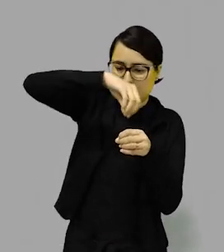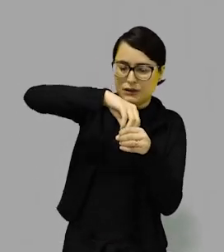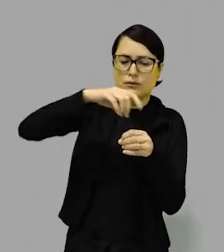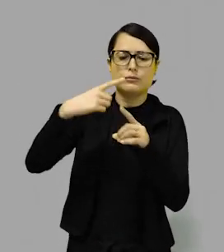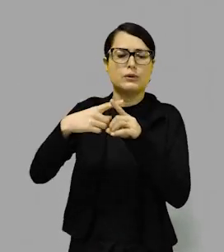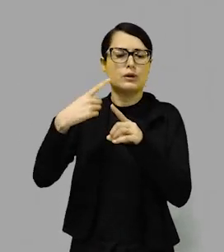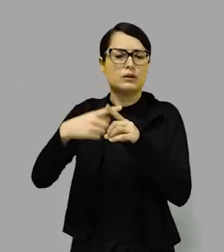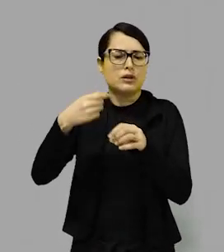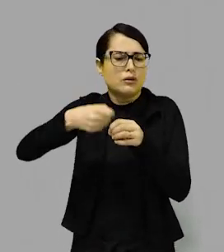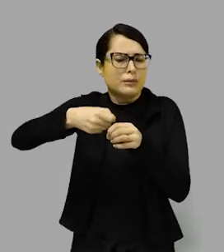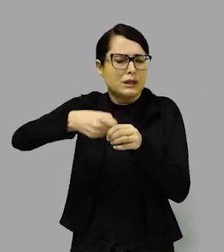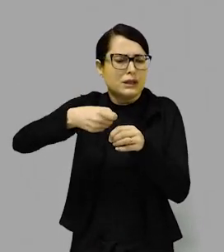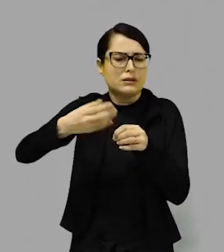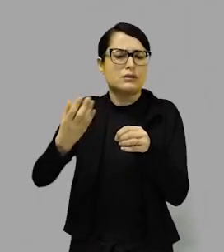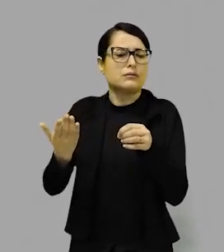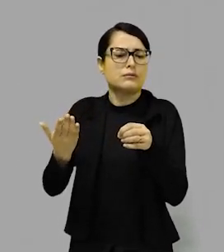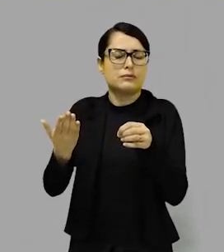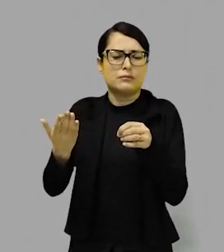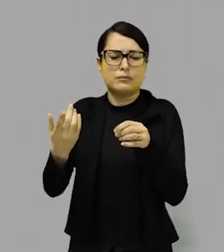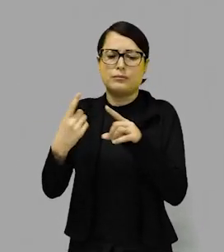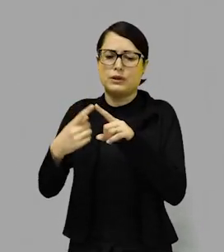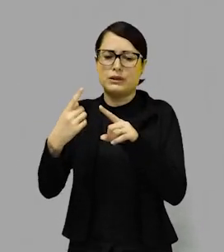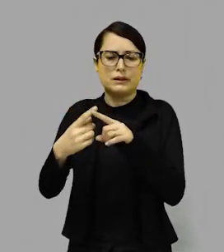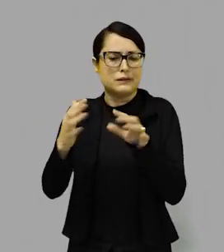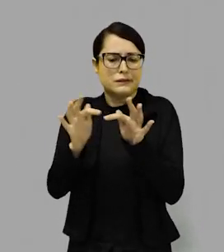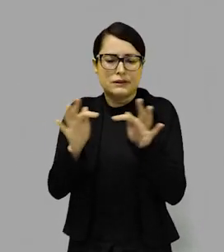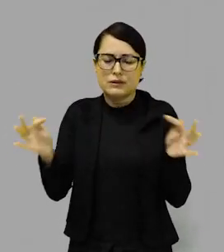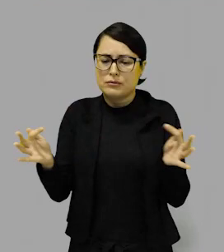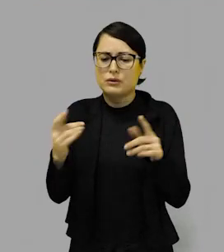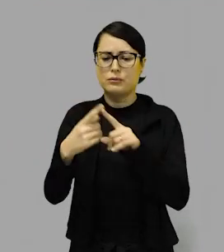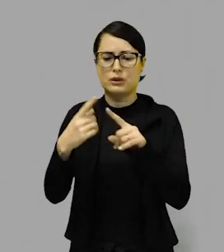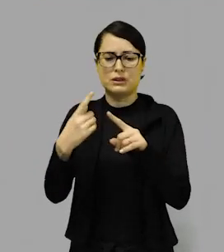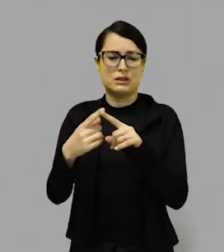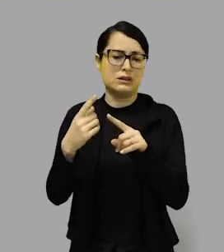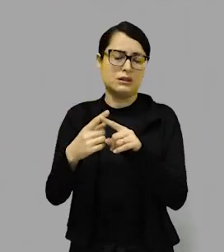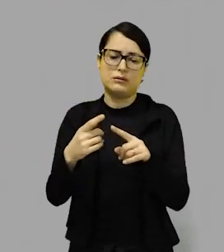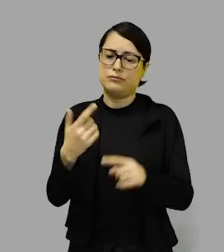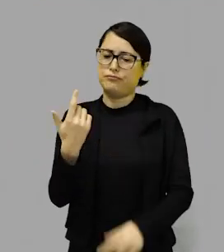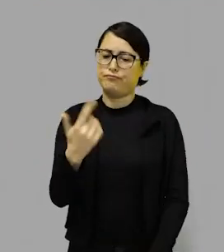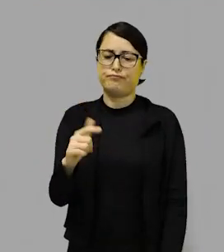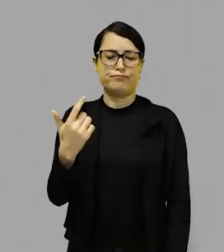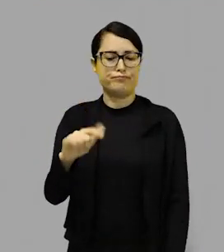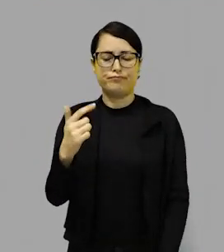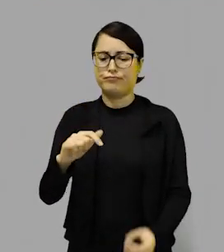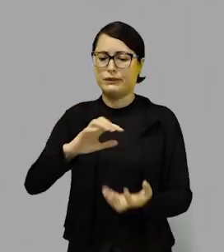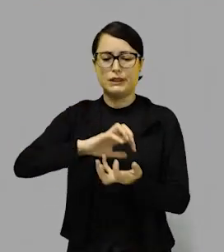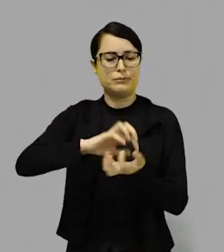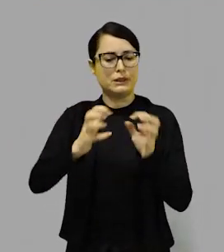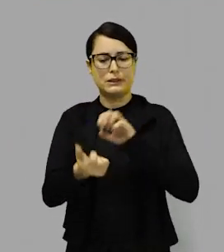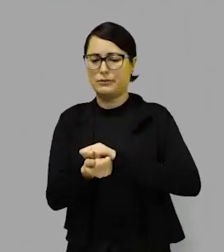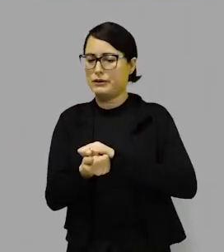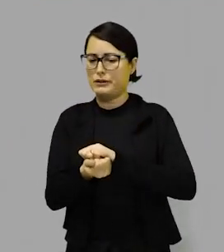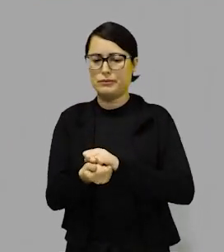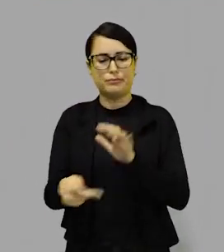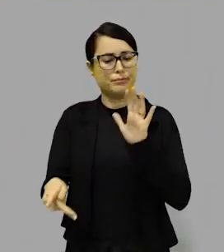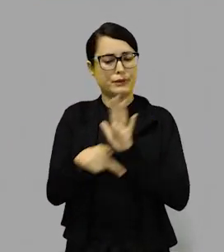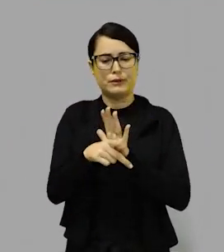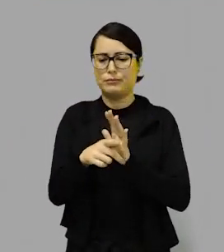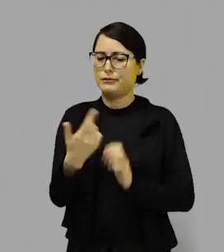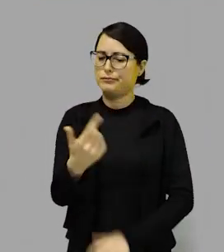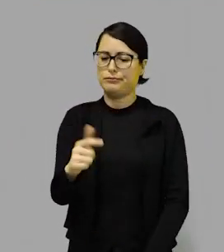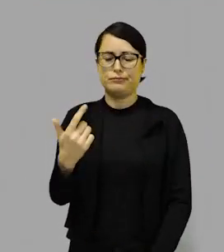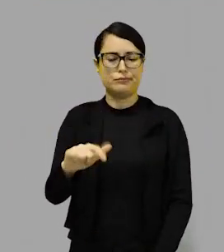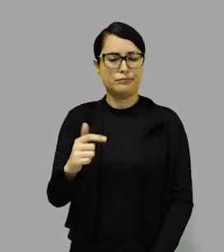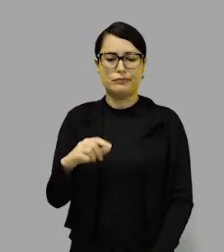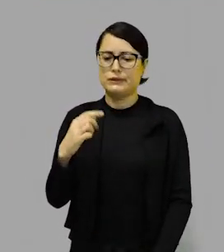intracelulares obrigatórios? Simplesmente porque eles não possuem metabolismo próprio. Eles não